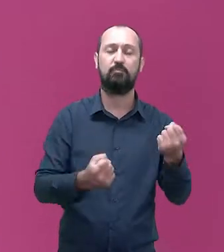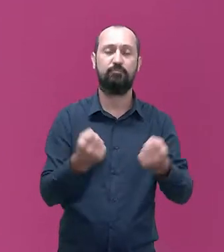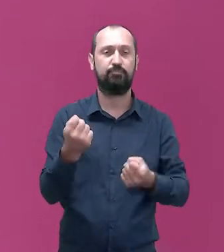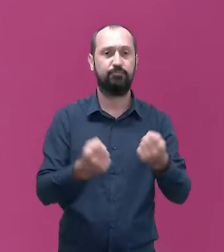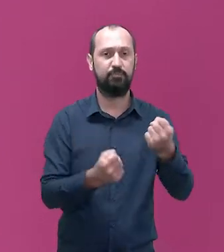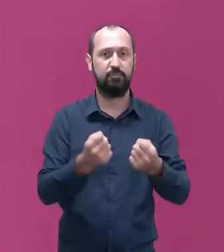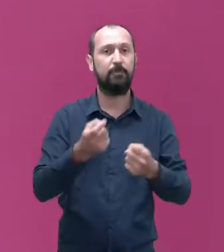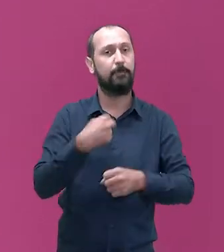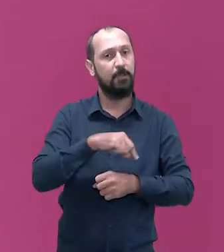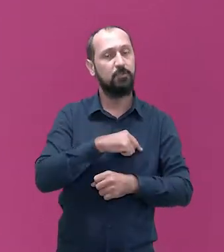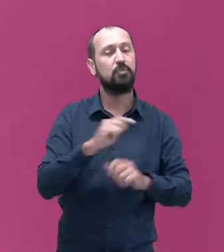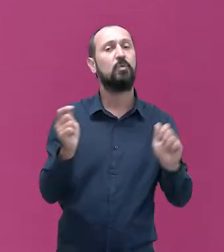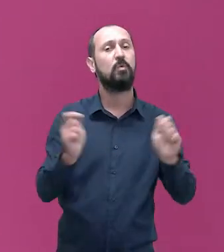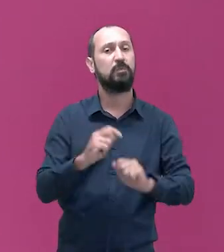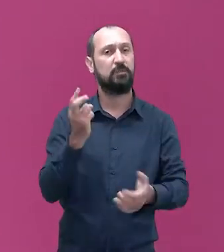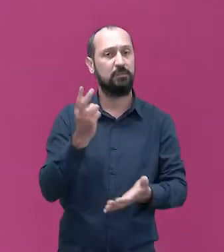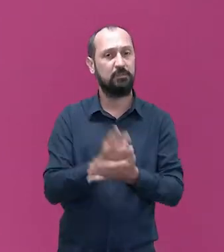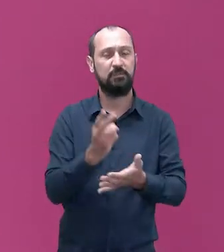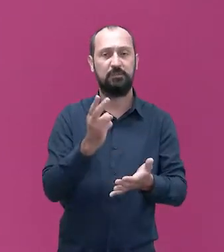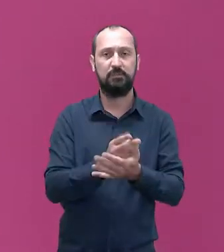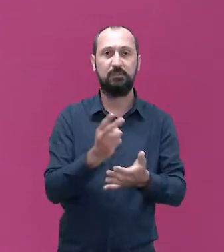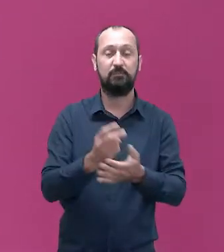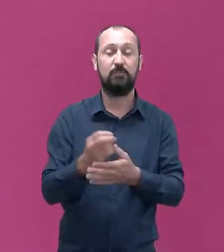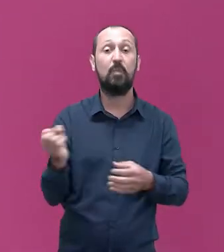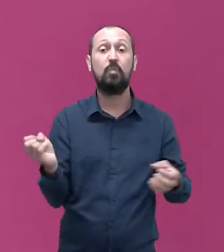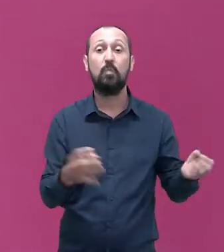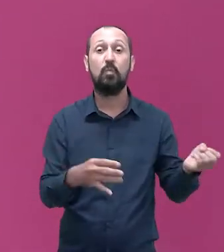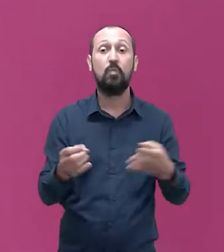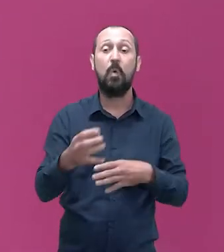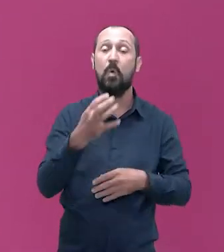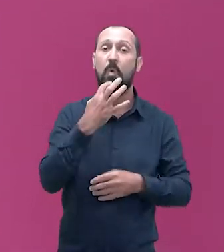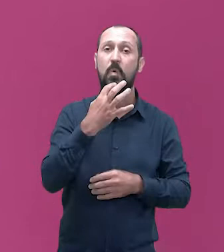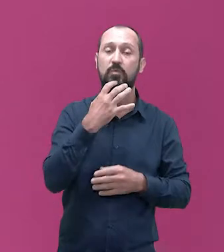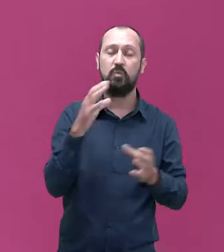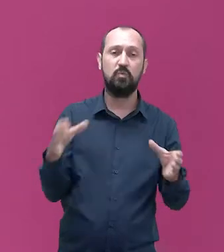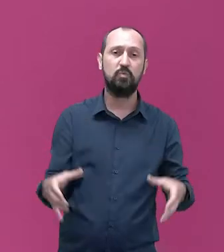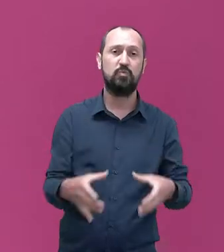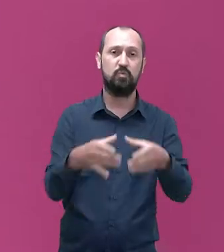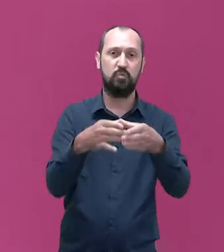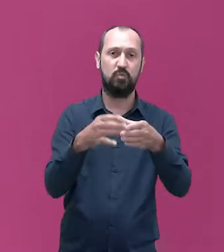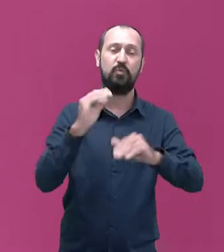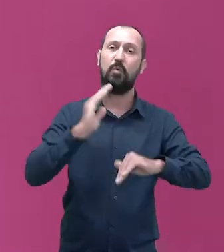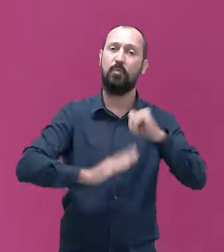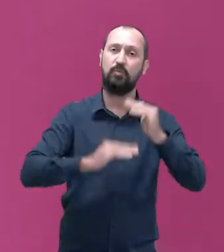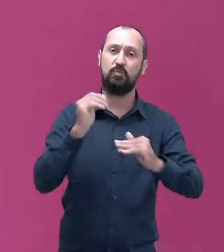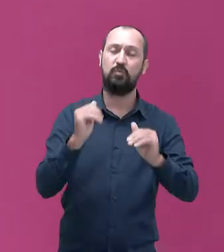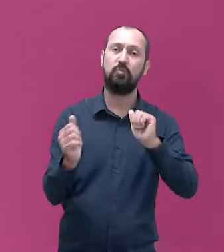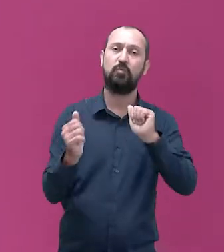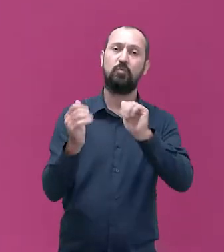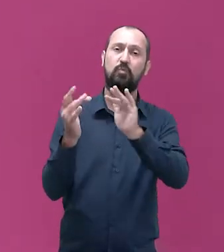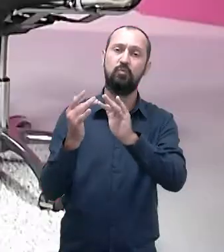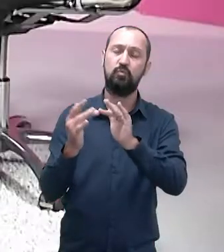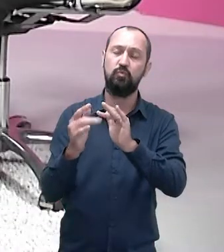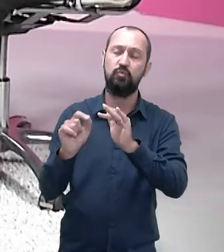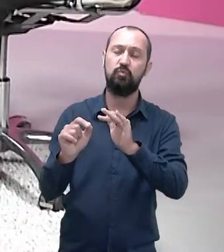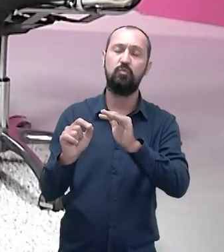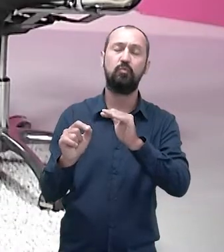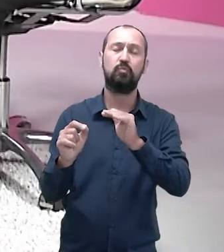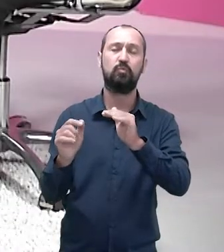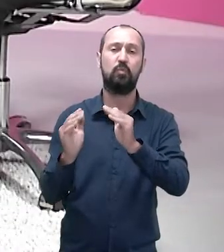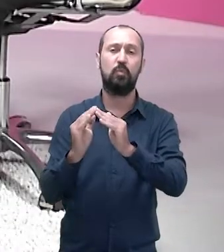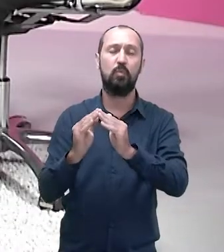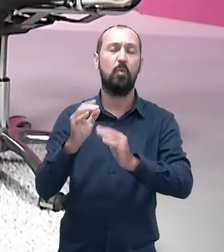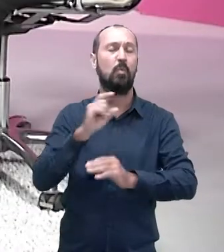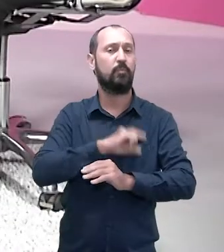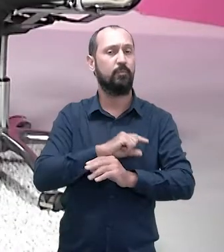essa atividade. E que nós possamos sempre estar atualizado, né, a nossa categoria, junto com os órgãos